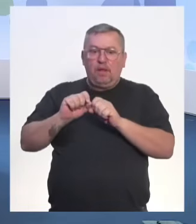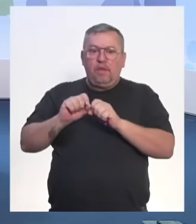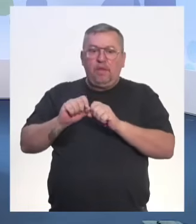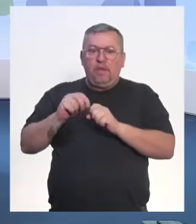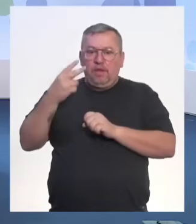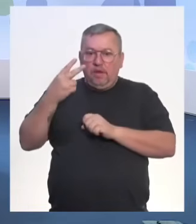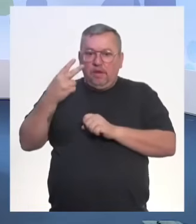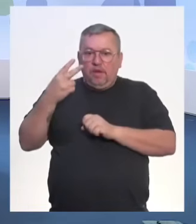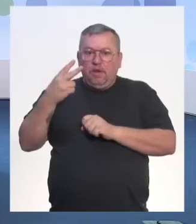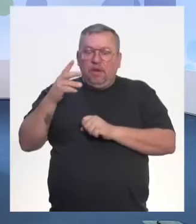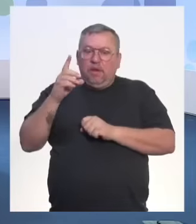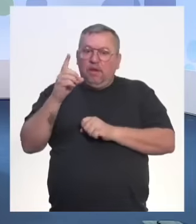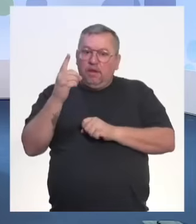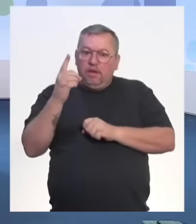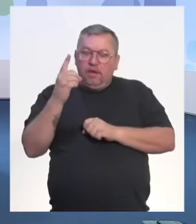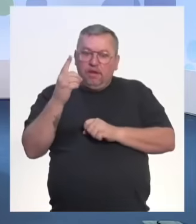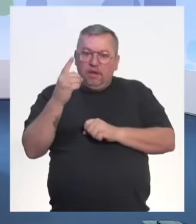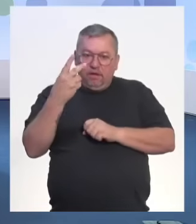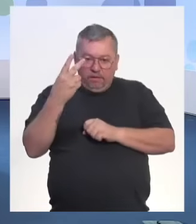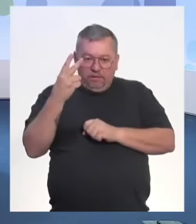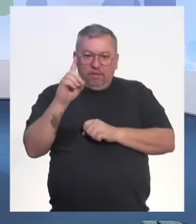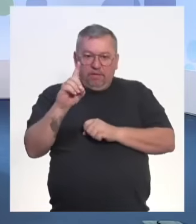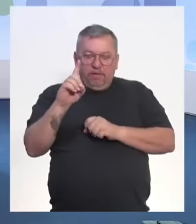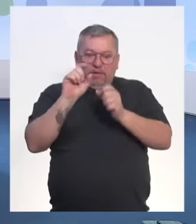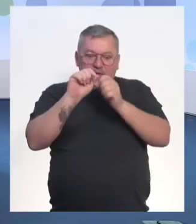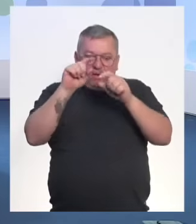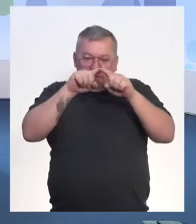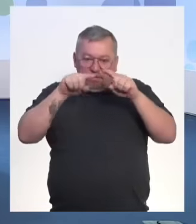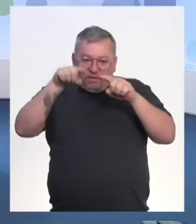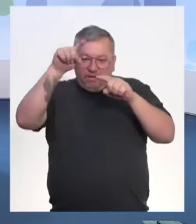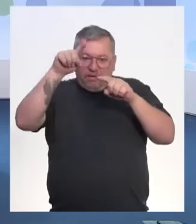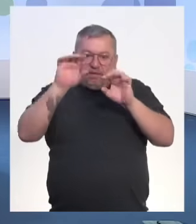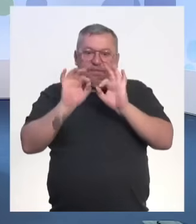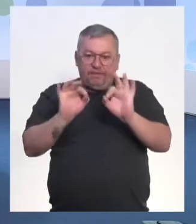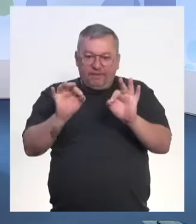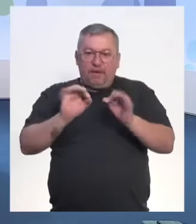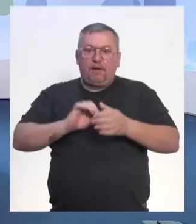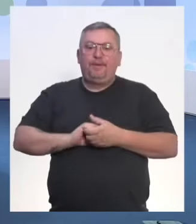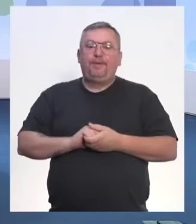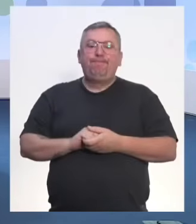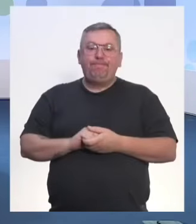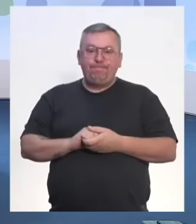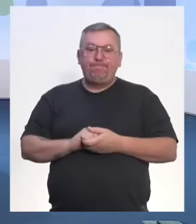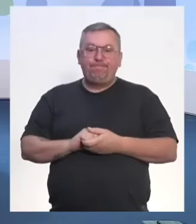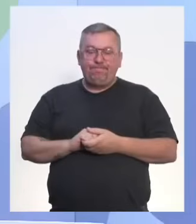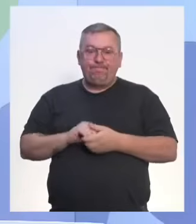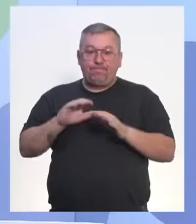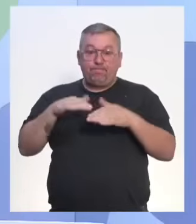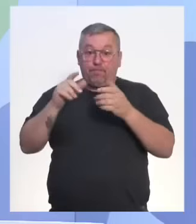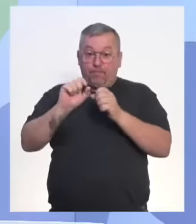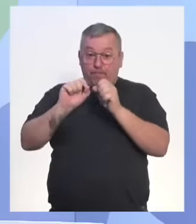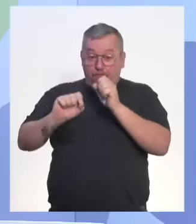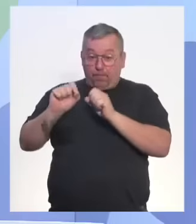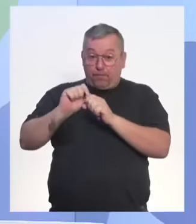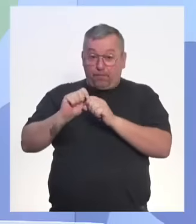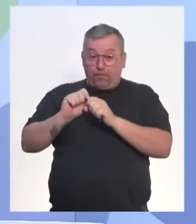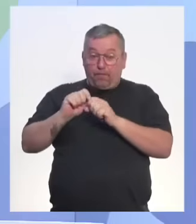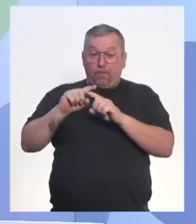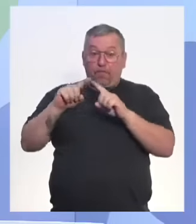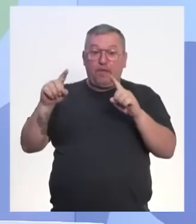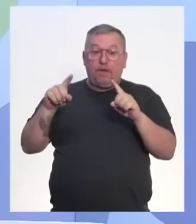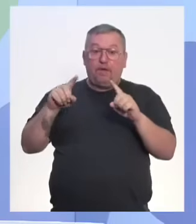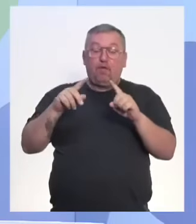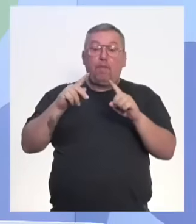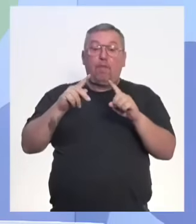2 dimensões. Então eu construo eles a partir dessas 2 dimensões, não é isso? Exatamente. Quando a gente fala de polígono, a ideia é